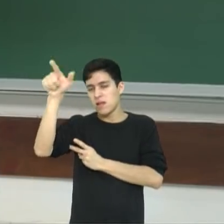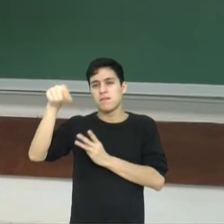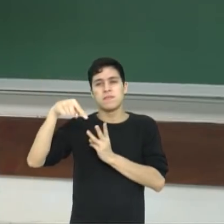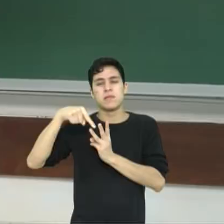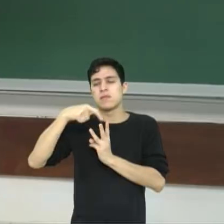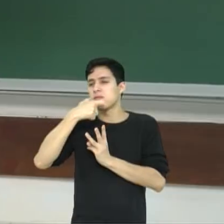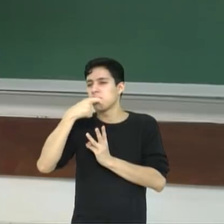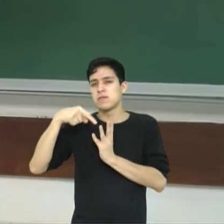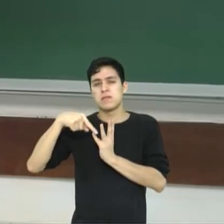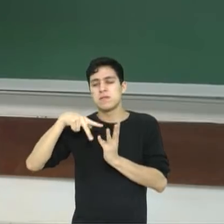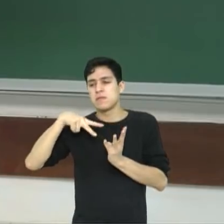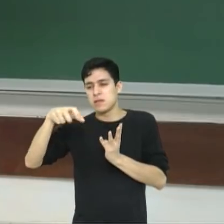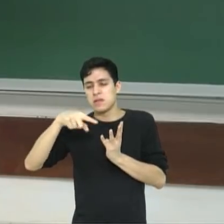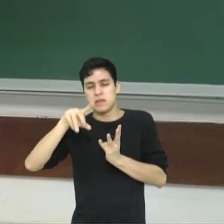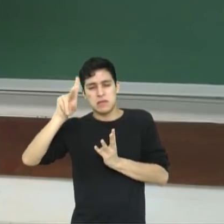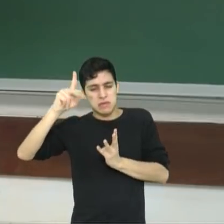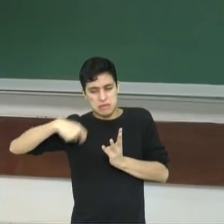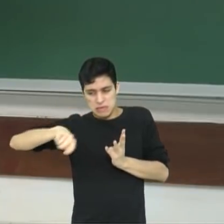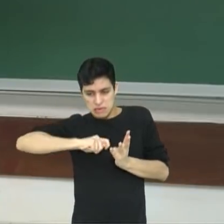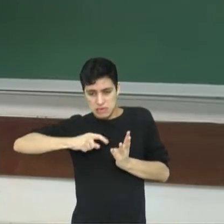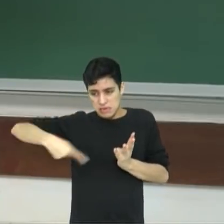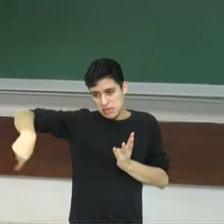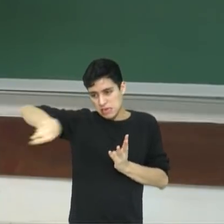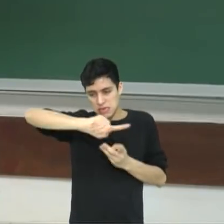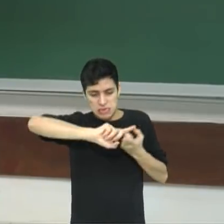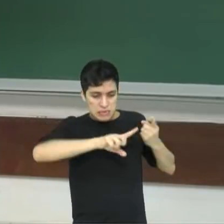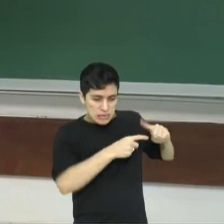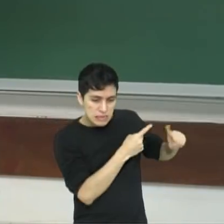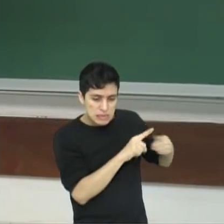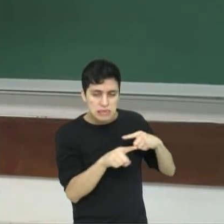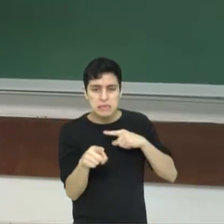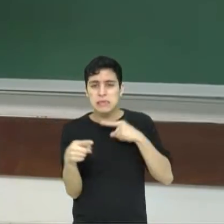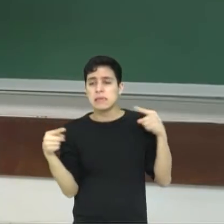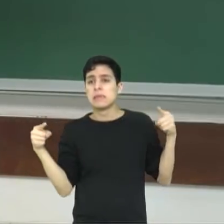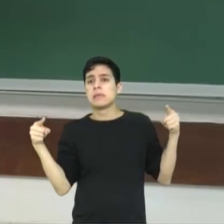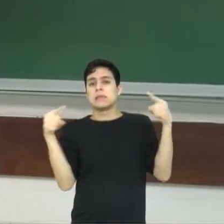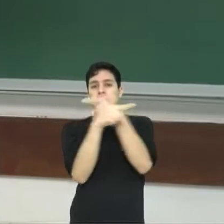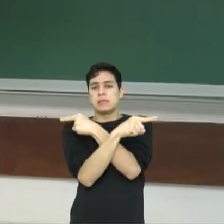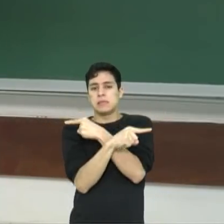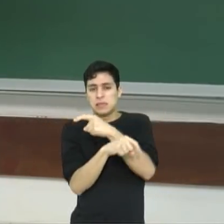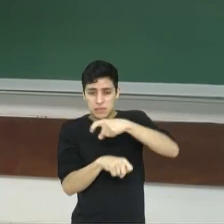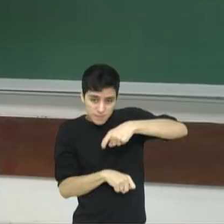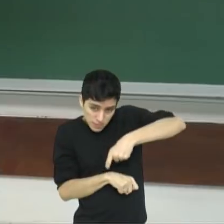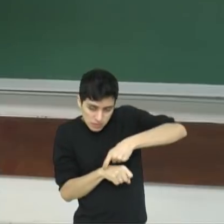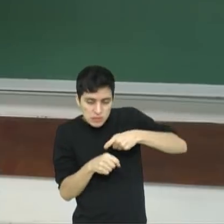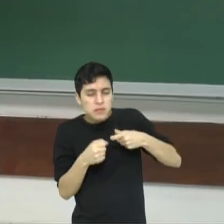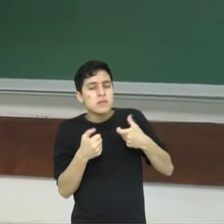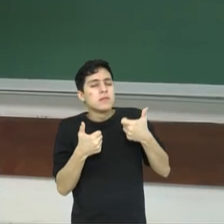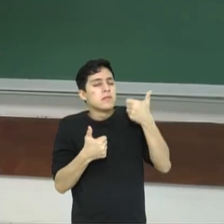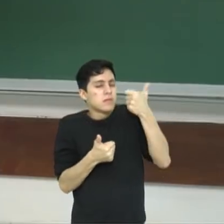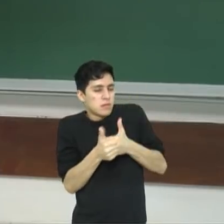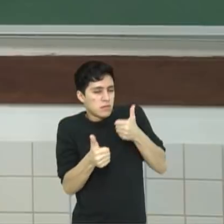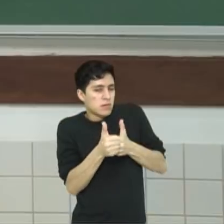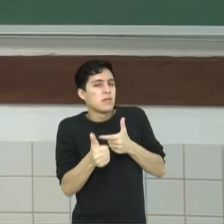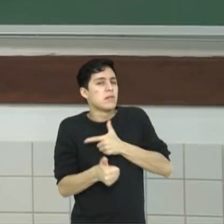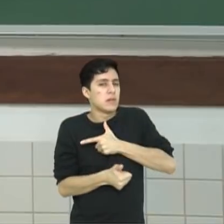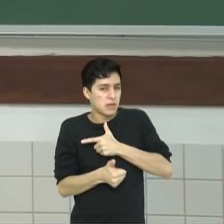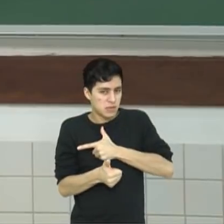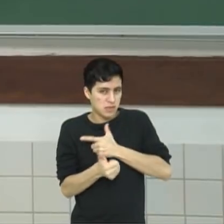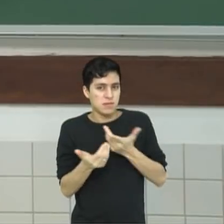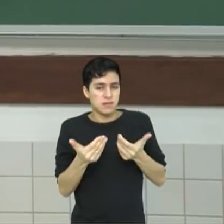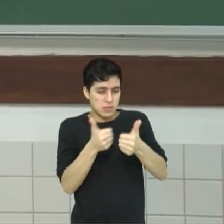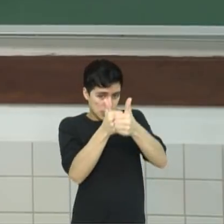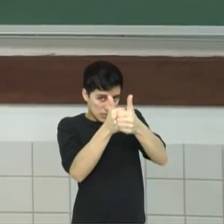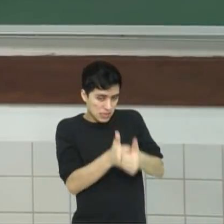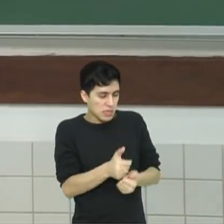de Portugal, Espanha, entre elas não acabam acontecendo, inclusive, em momentos mais acirrados, de acordo